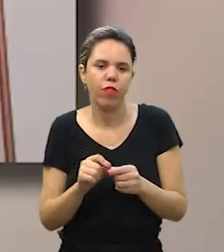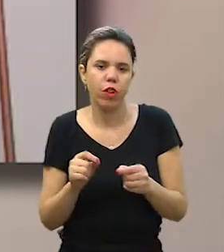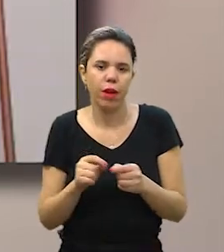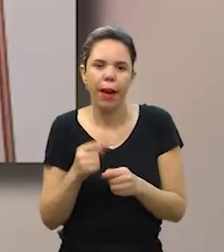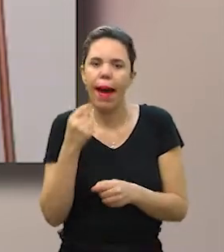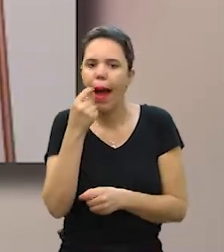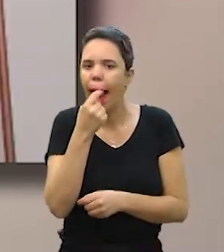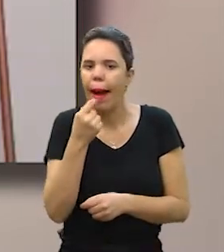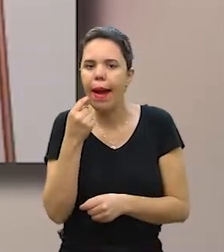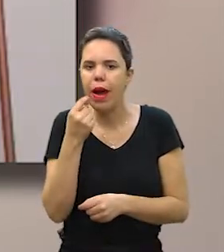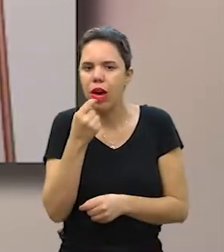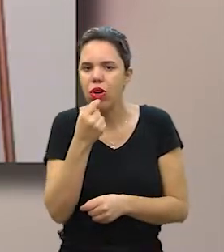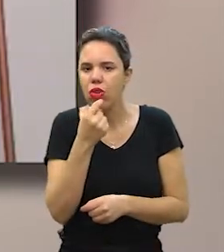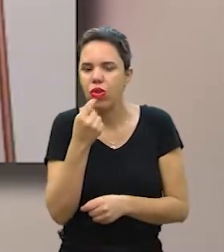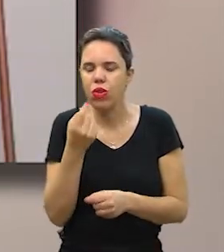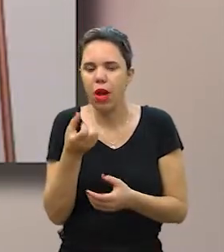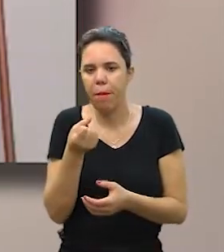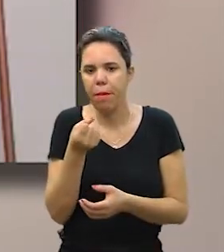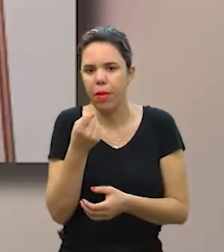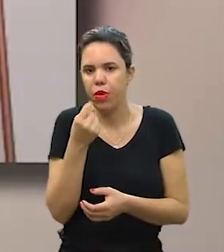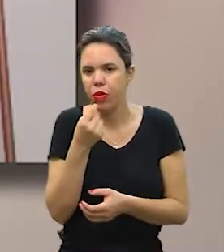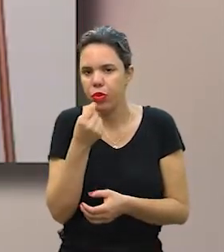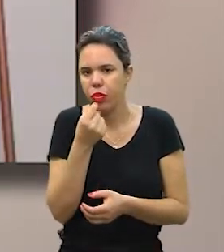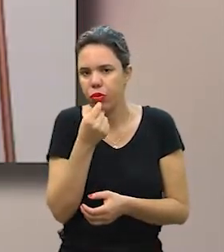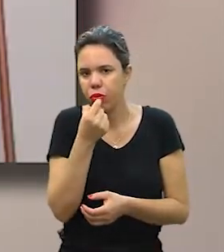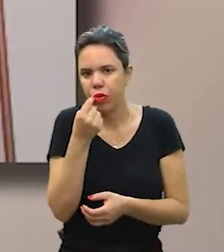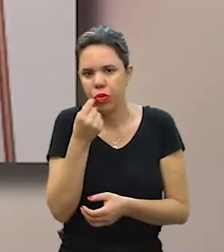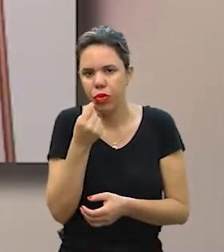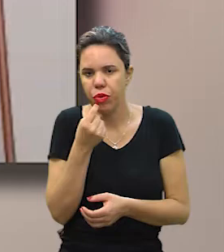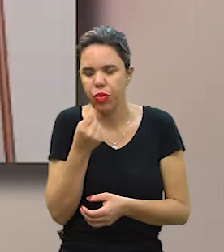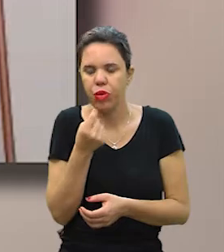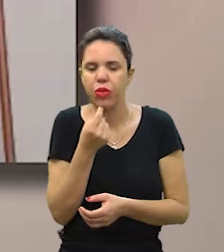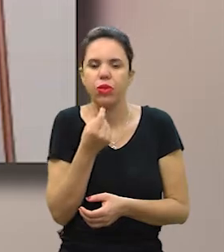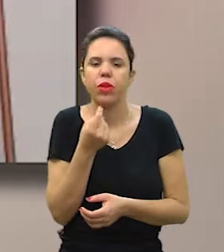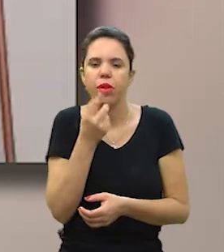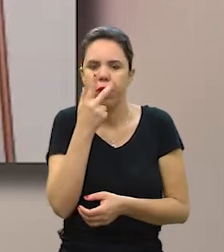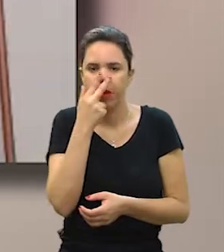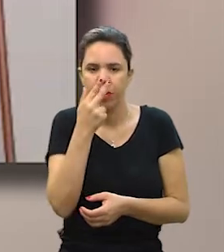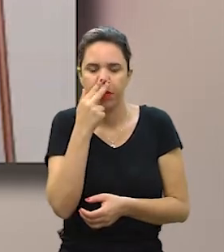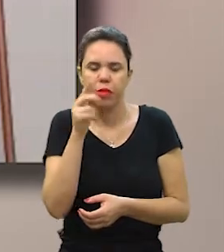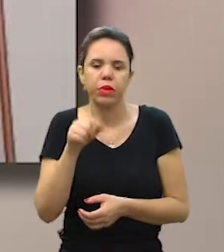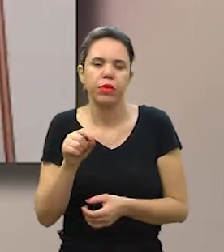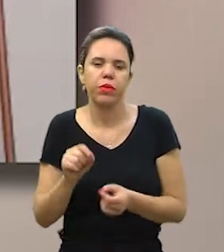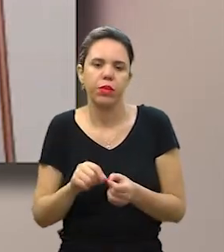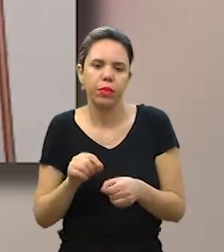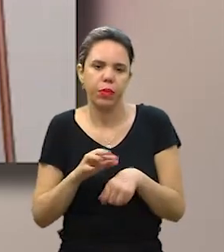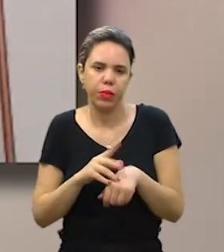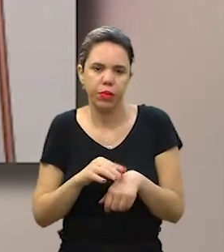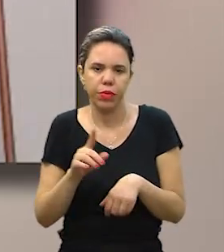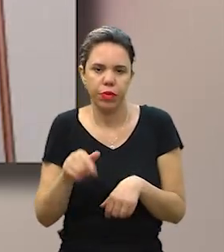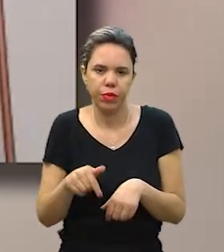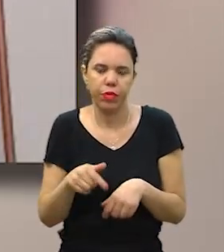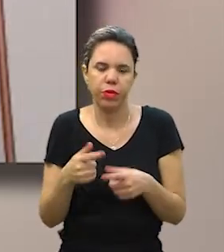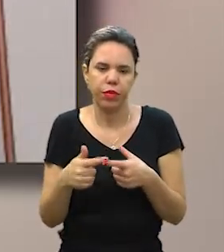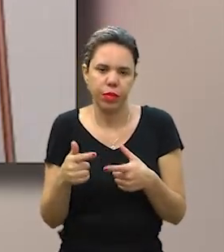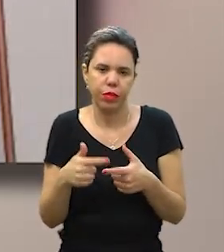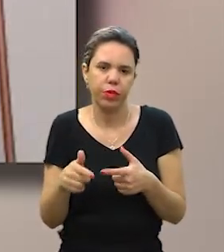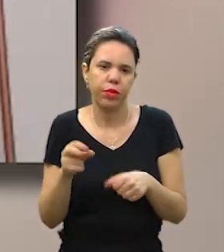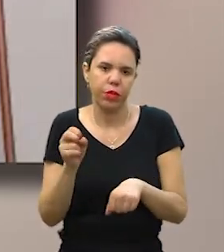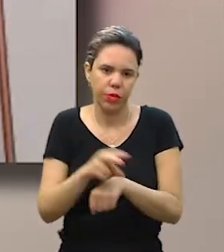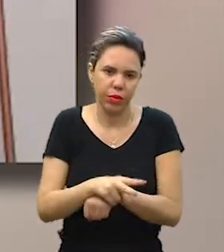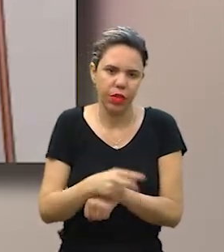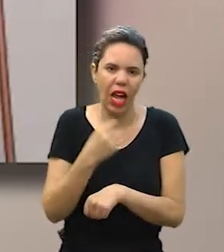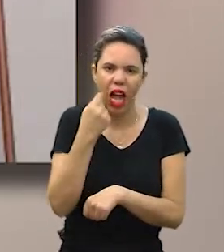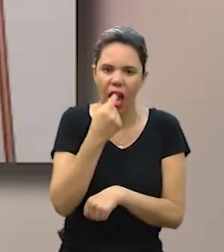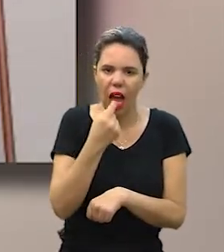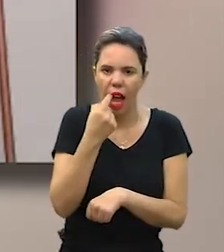dá aquelas lesões brancas na aparência de nata de leite na boquinha desse bebê, é uma infecção da